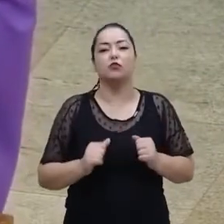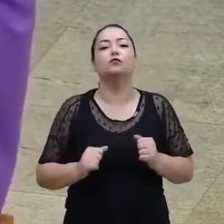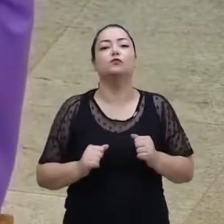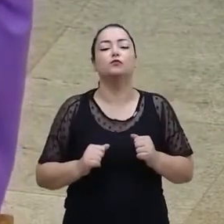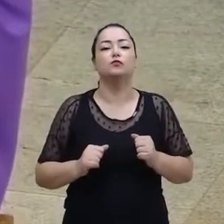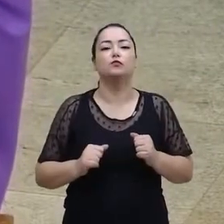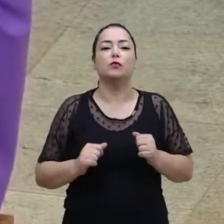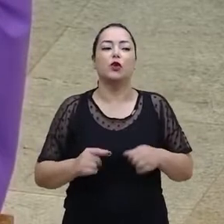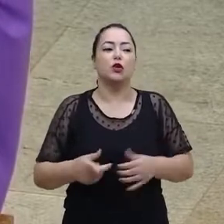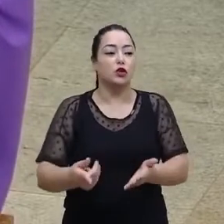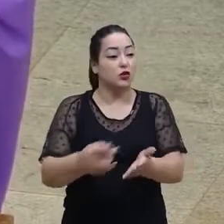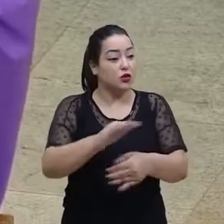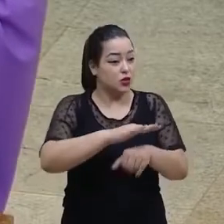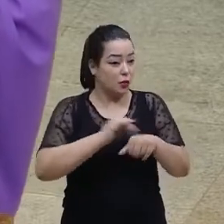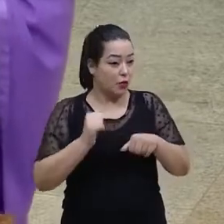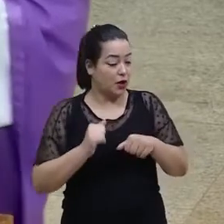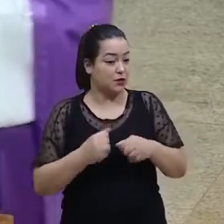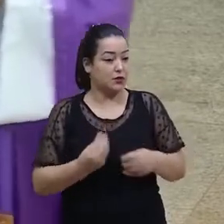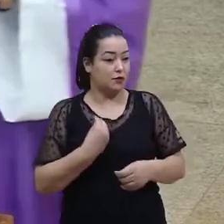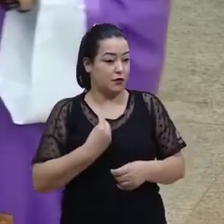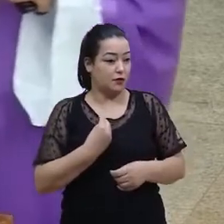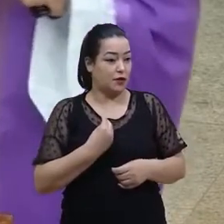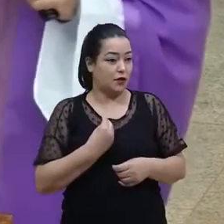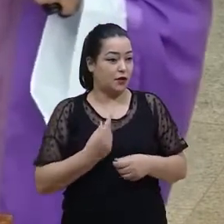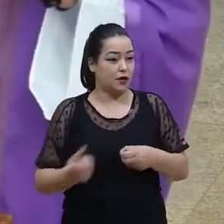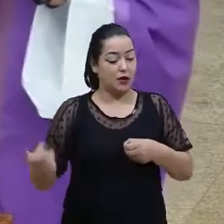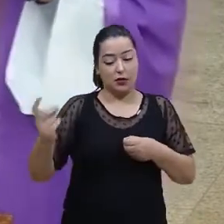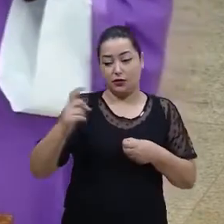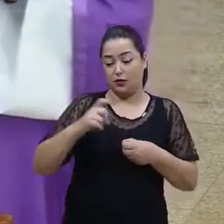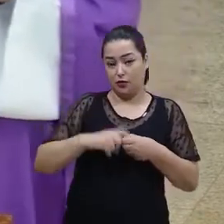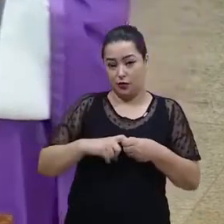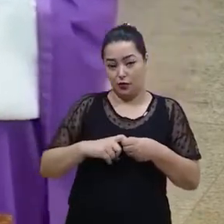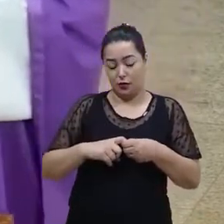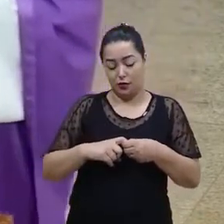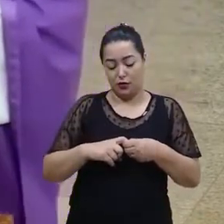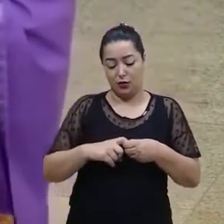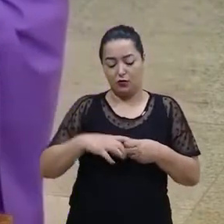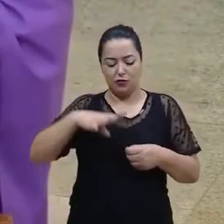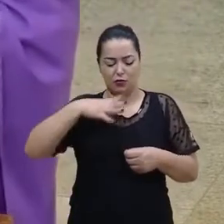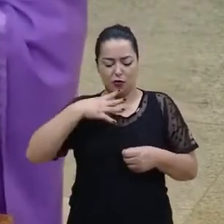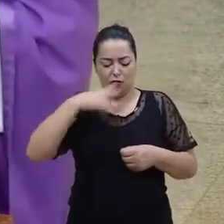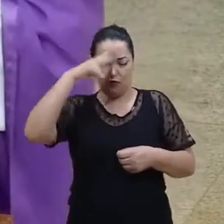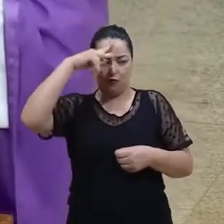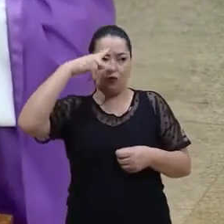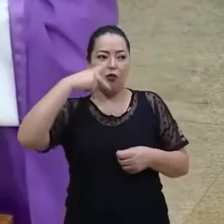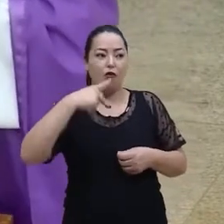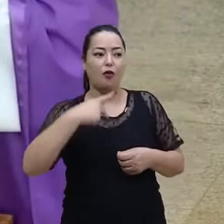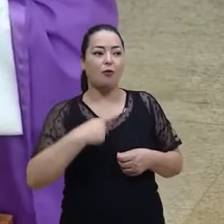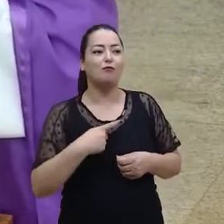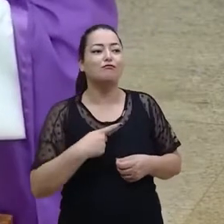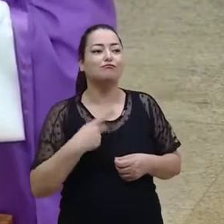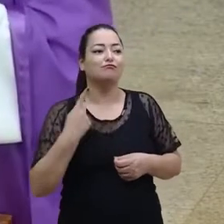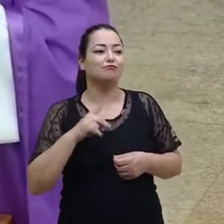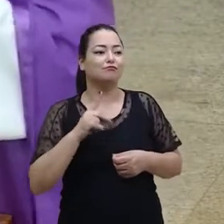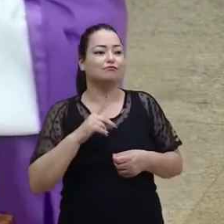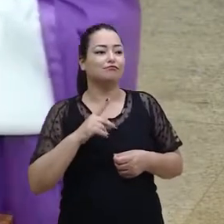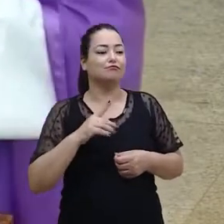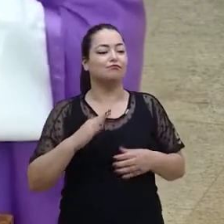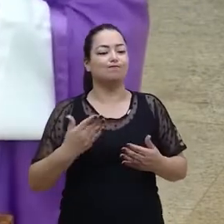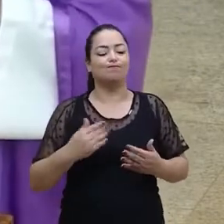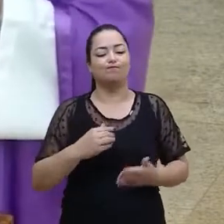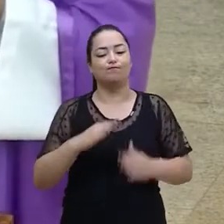esta esse retorno a nós mesmos e para isso a igreja nos dão um